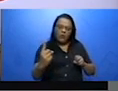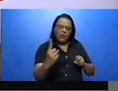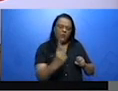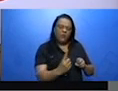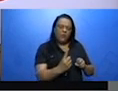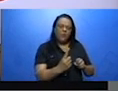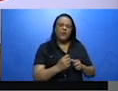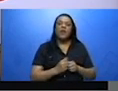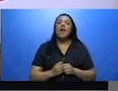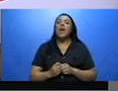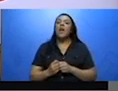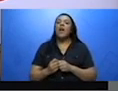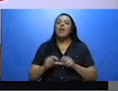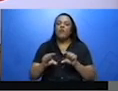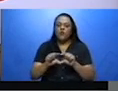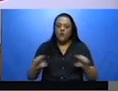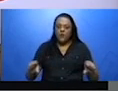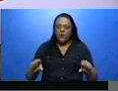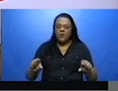Esse quando é uma conjunção